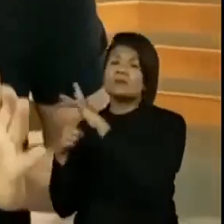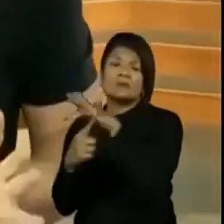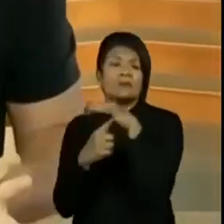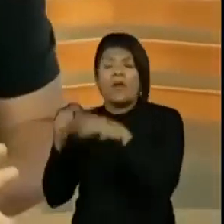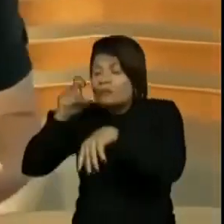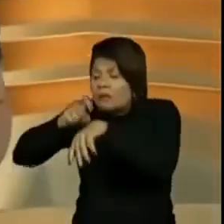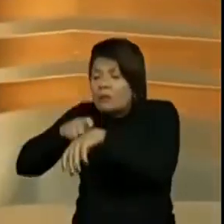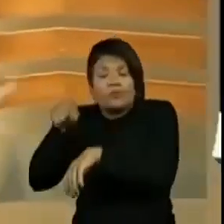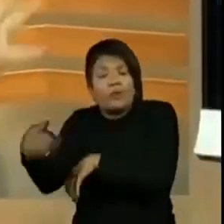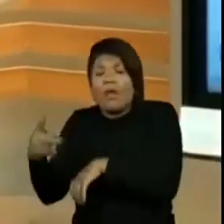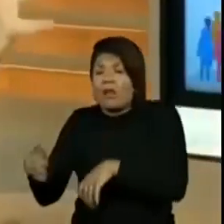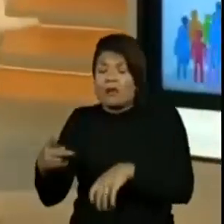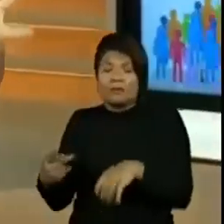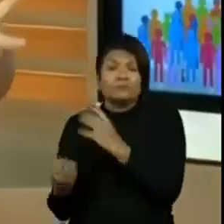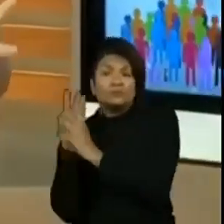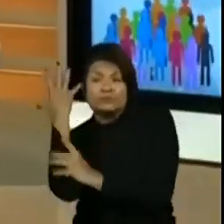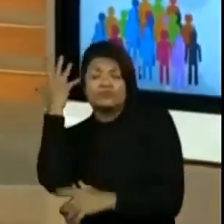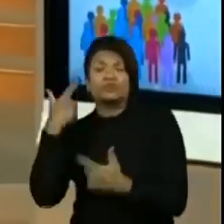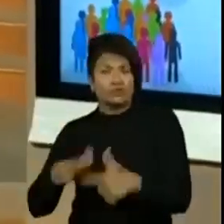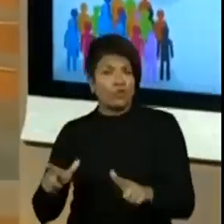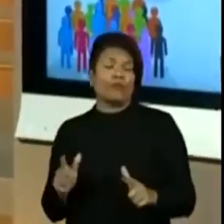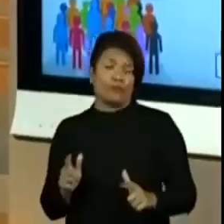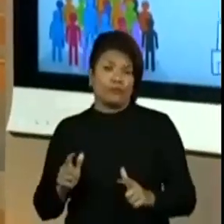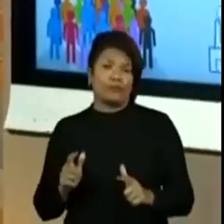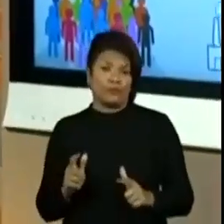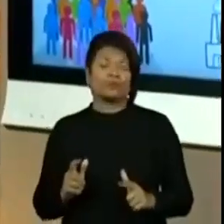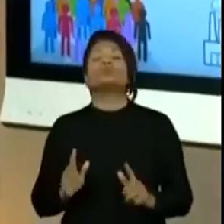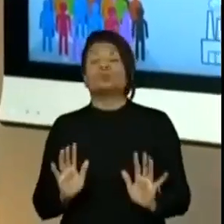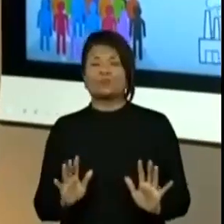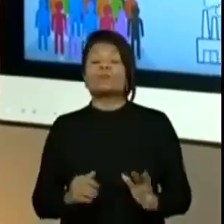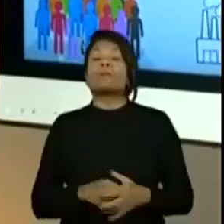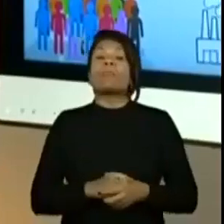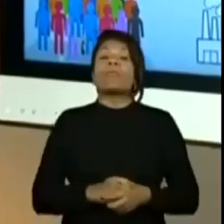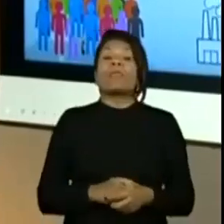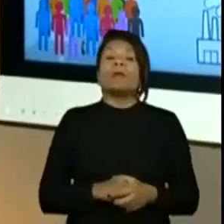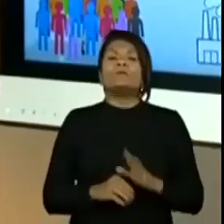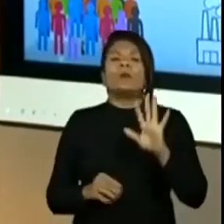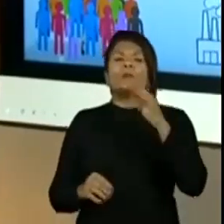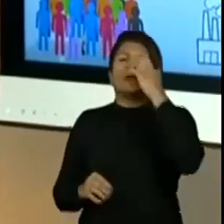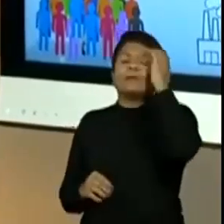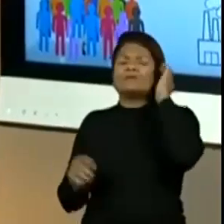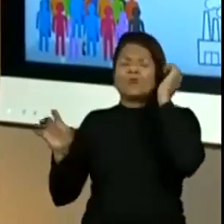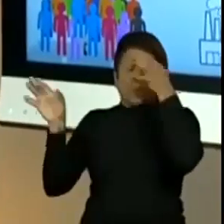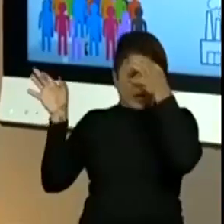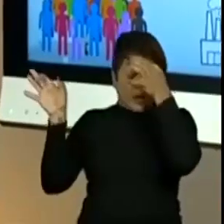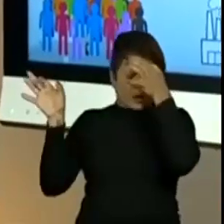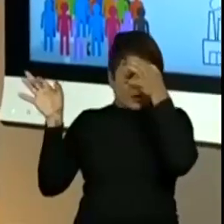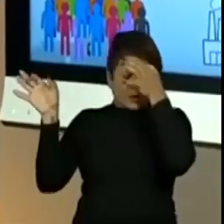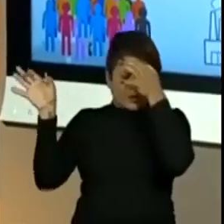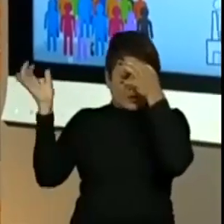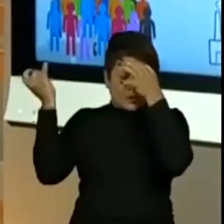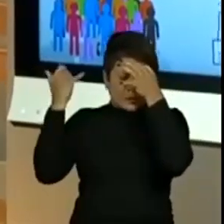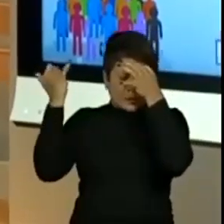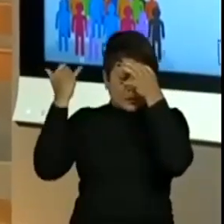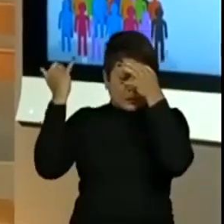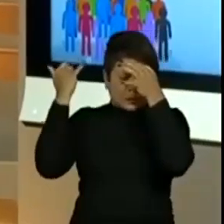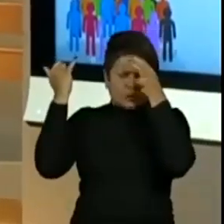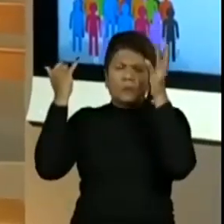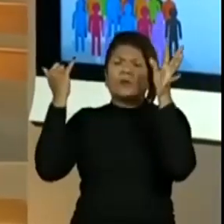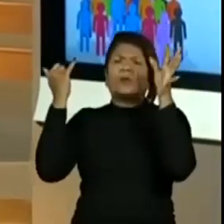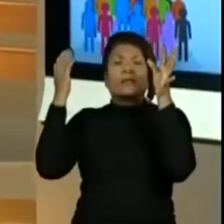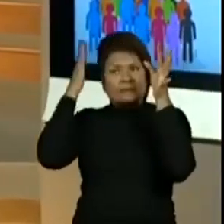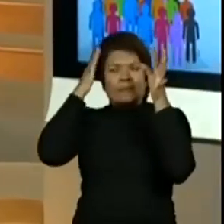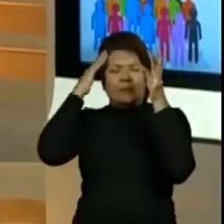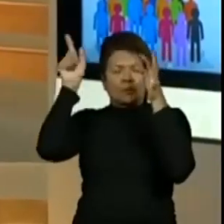Beleza? Anotaram? Aí, isso vai, peraí, o oráculo está me passando a informação de quando foi, o oráculo